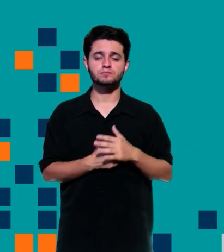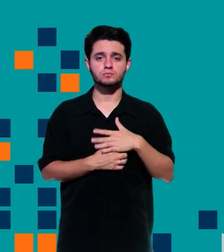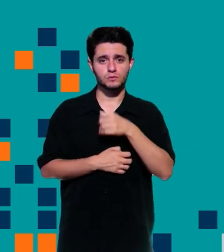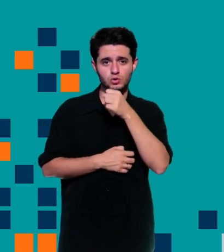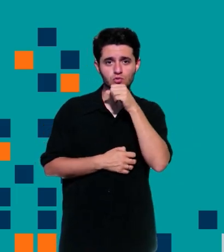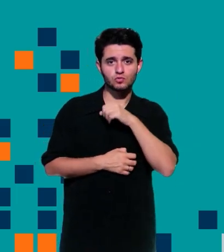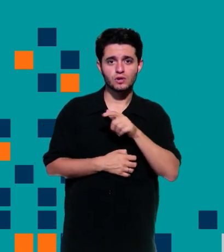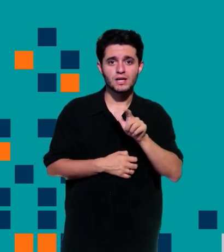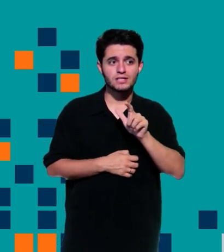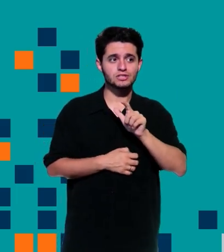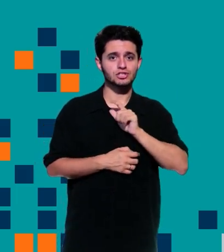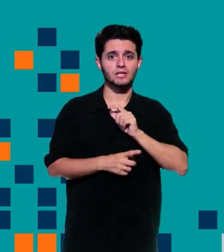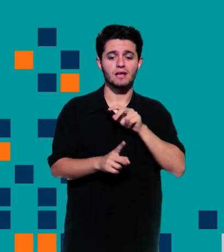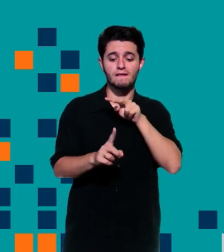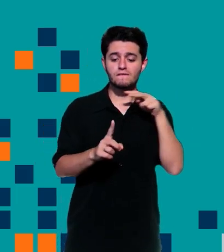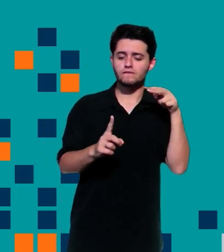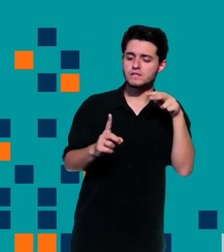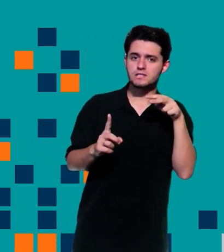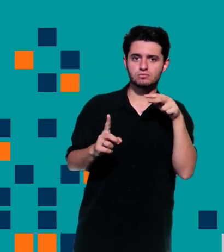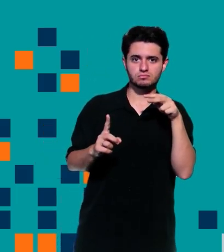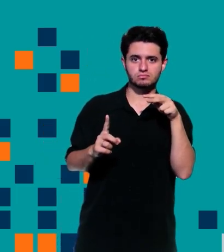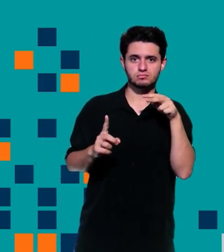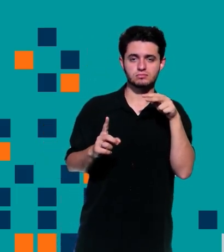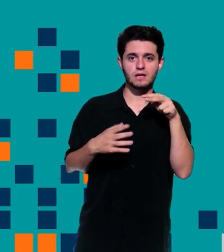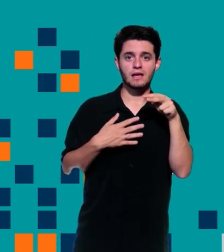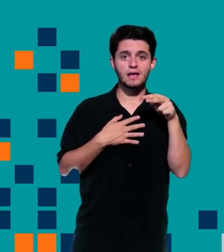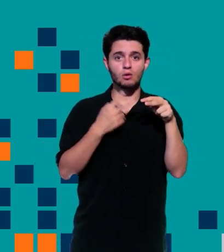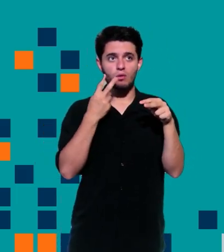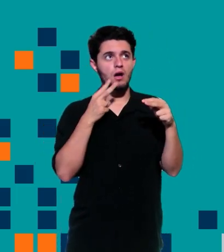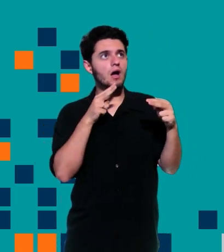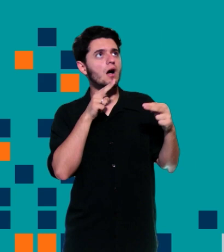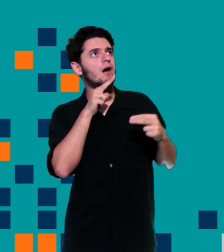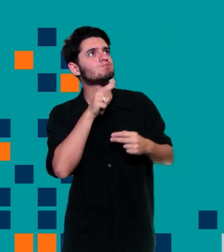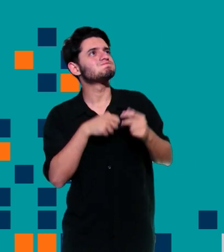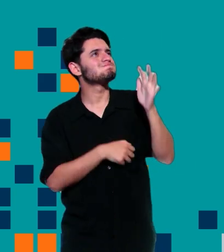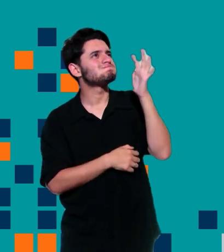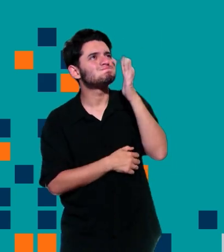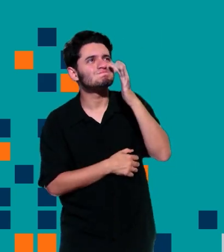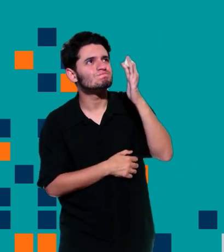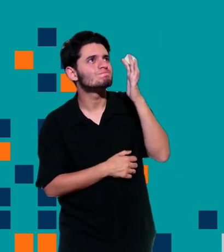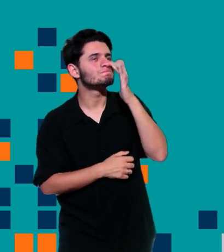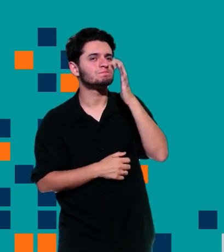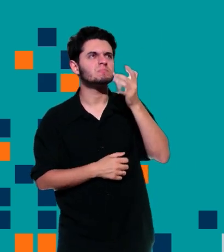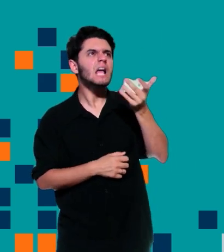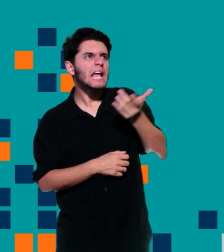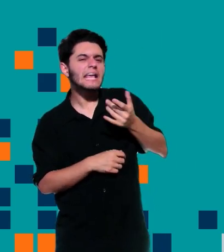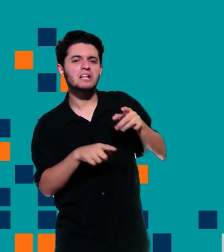garoto, né, de você ter esse afastamento, né,